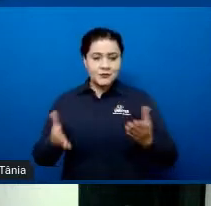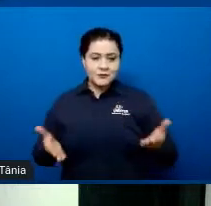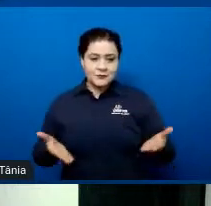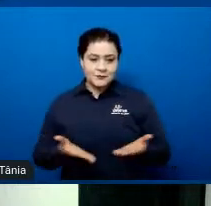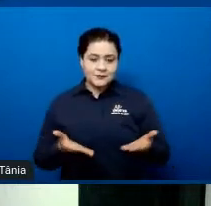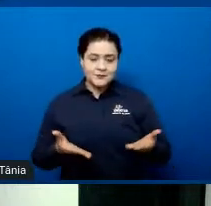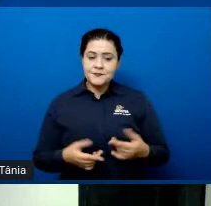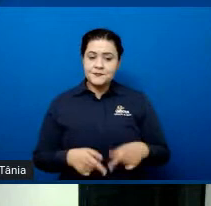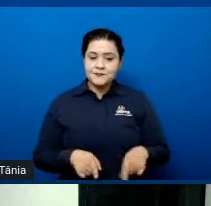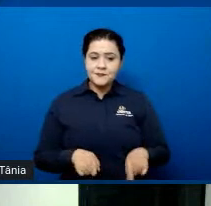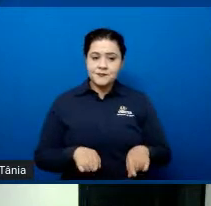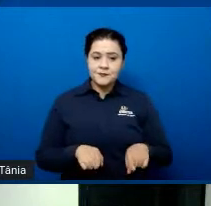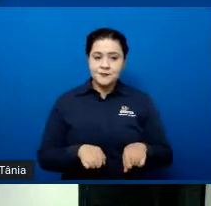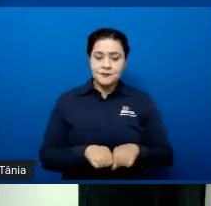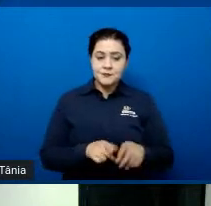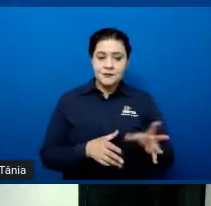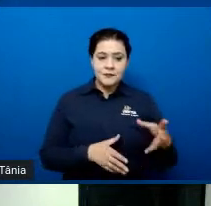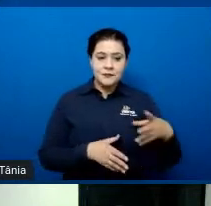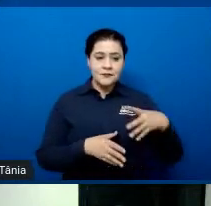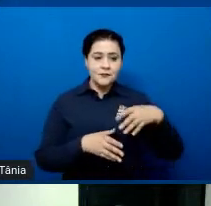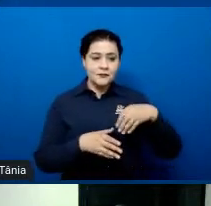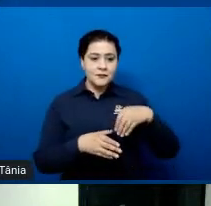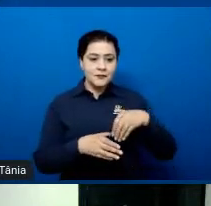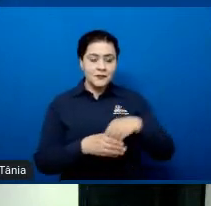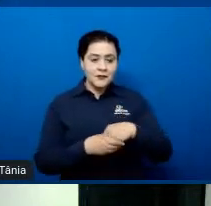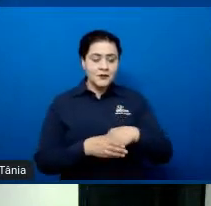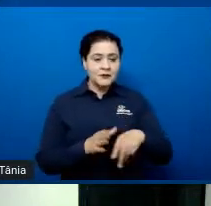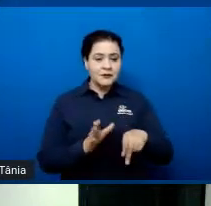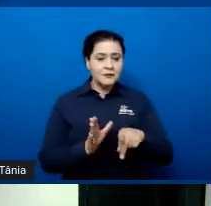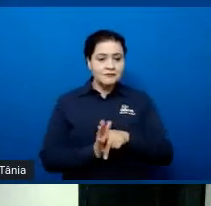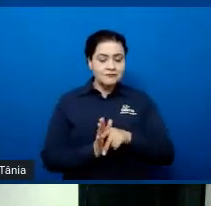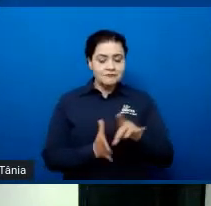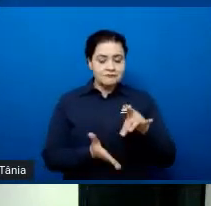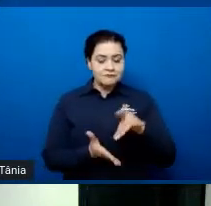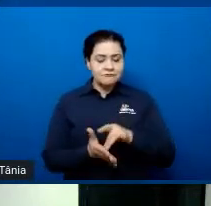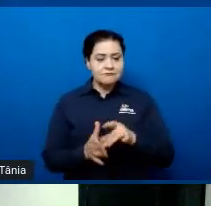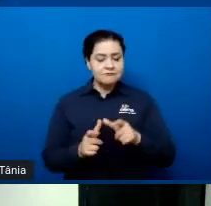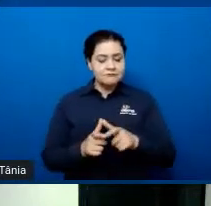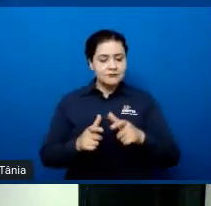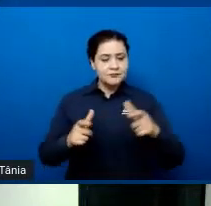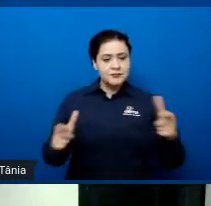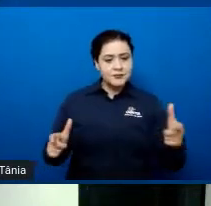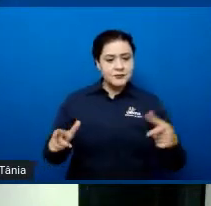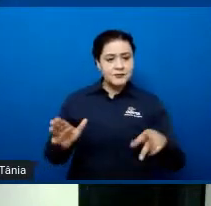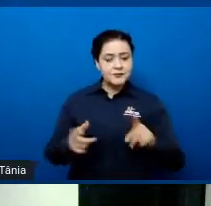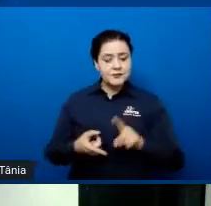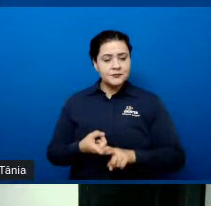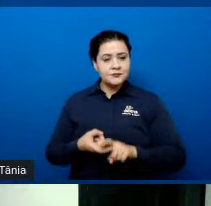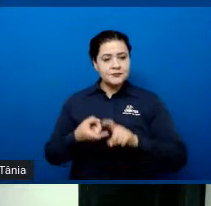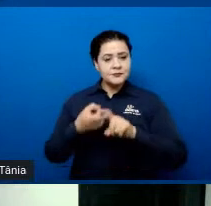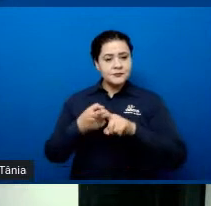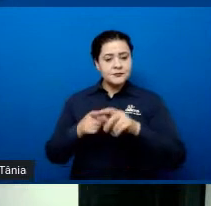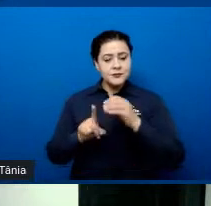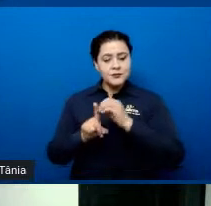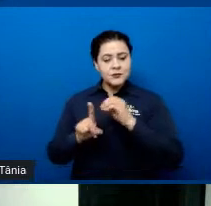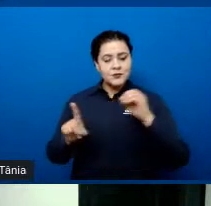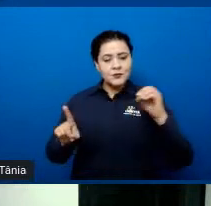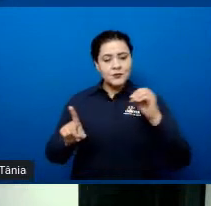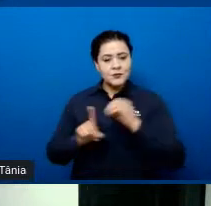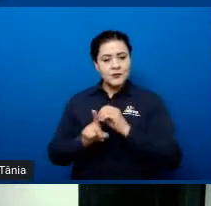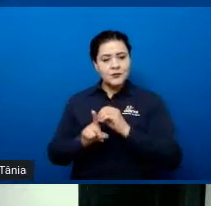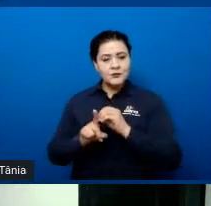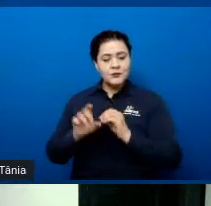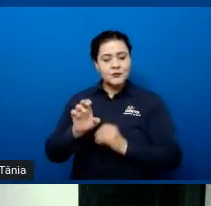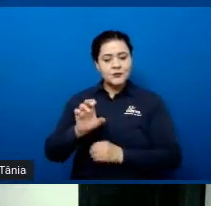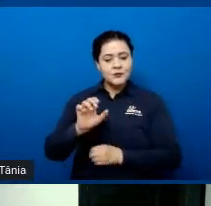gente, daí, dentro da aplicação de realidade aumentada, a gente trouxe os links do Google Earth